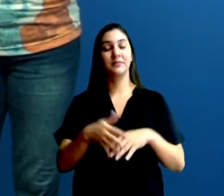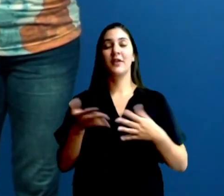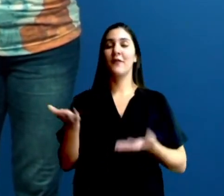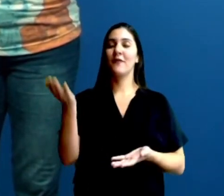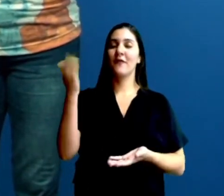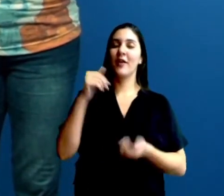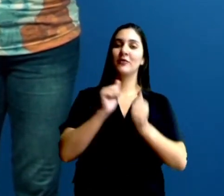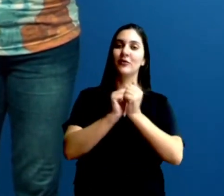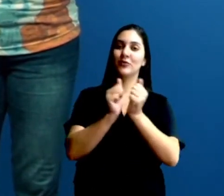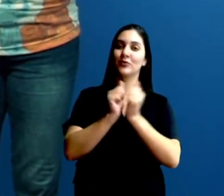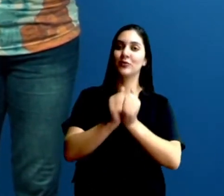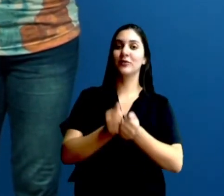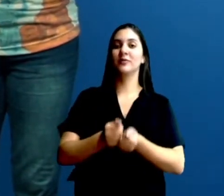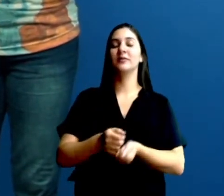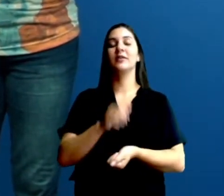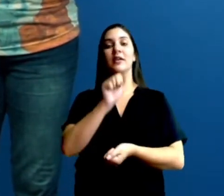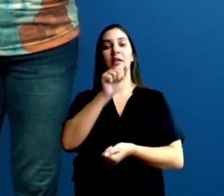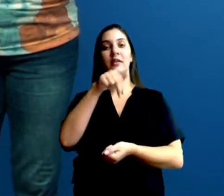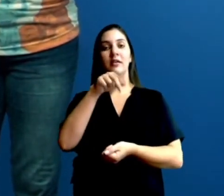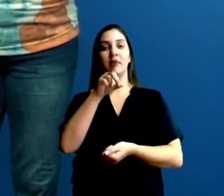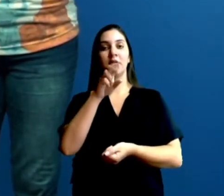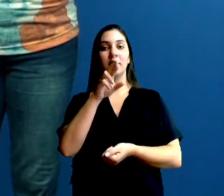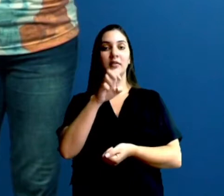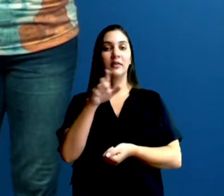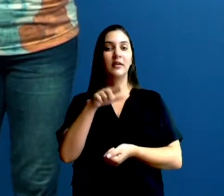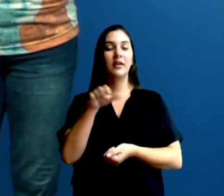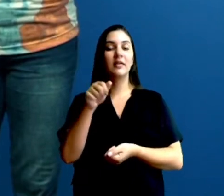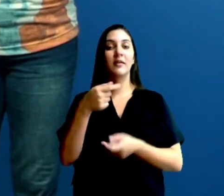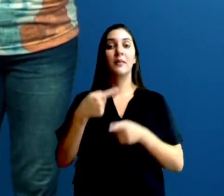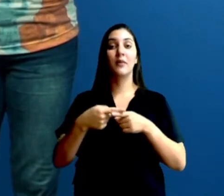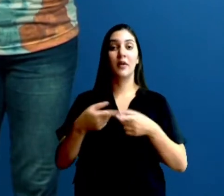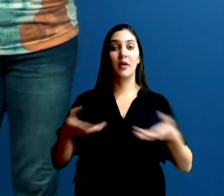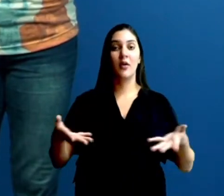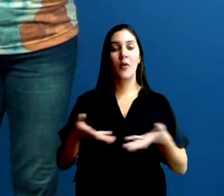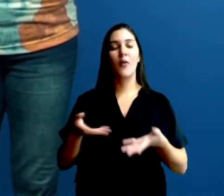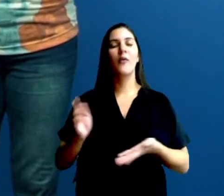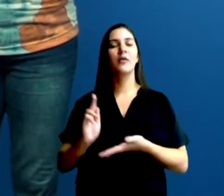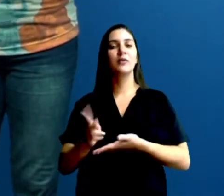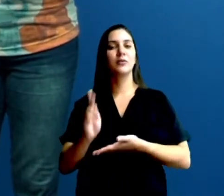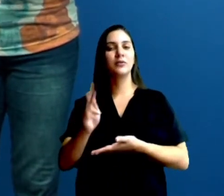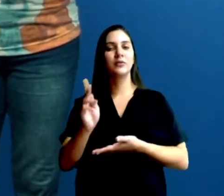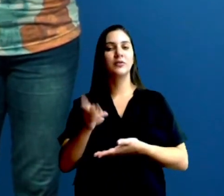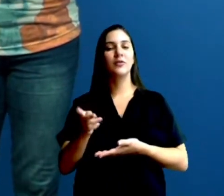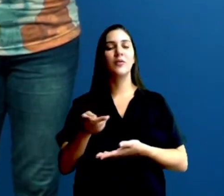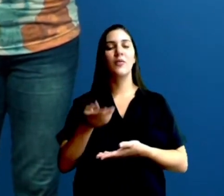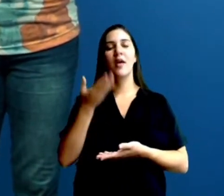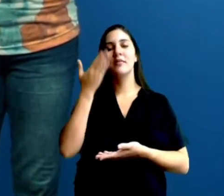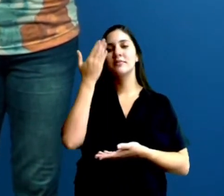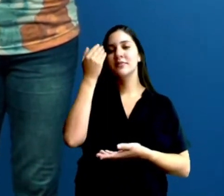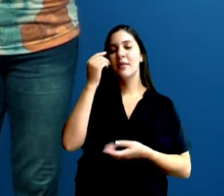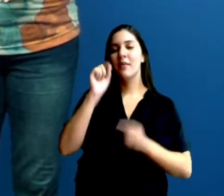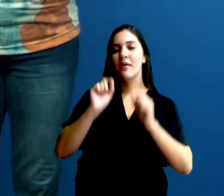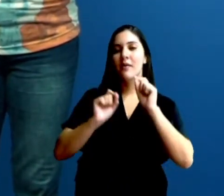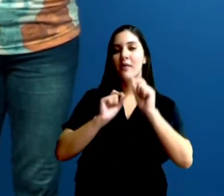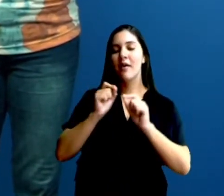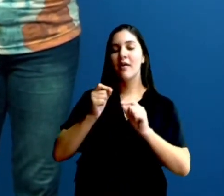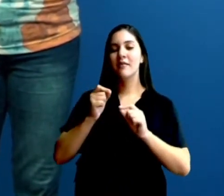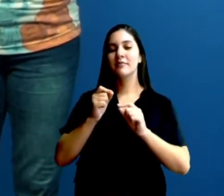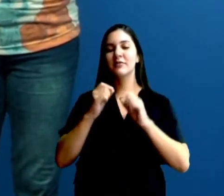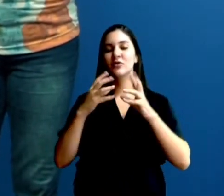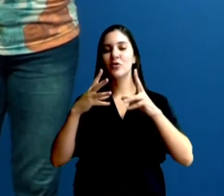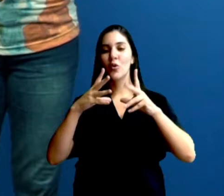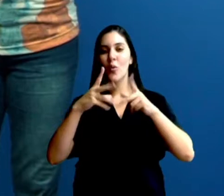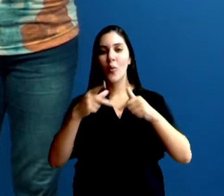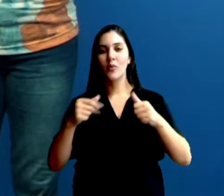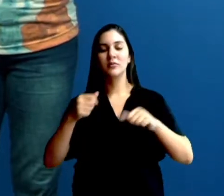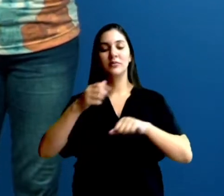vem comigo, Andressa Sacramento, porque hoje eu quero continuar desvendando aí os mistérios da matemática